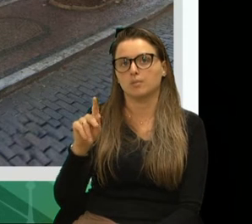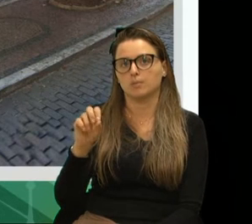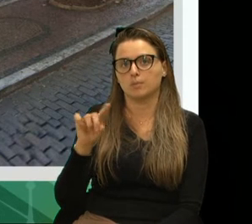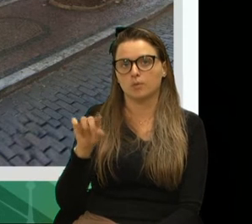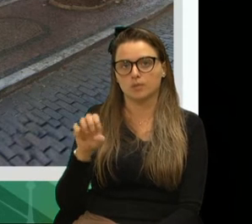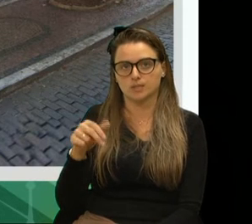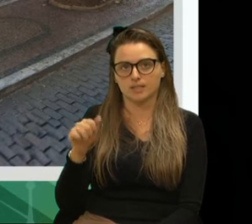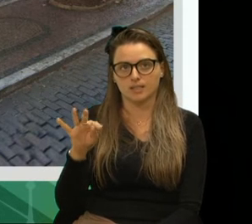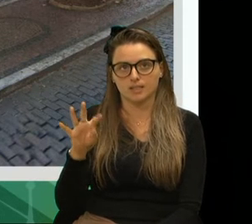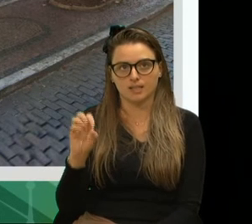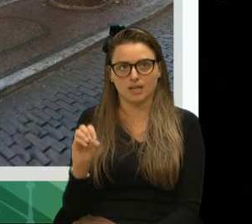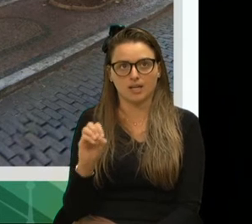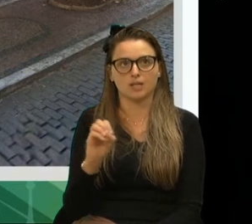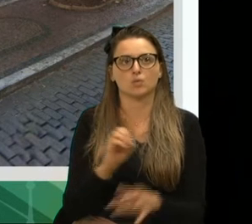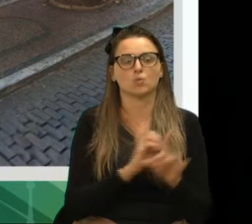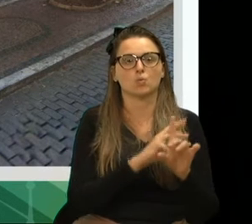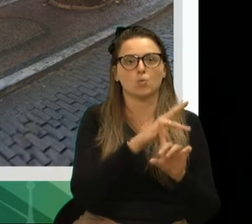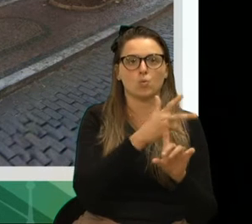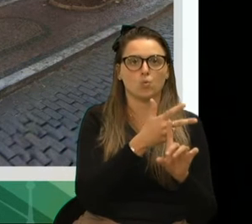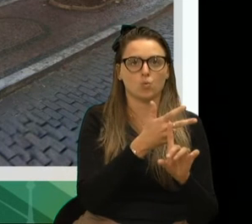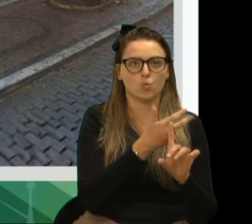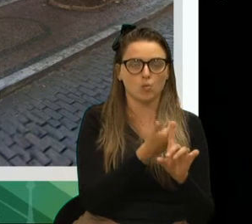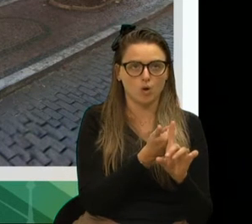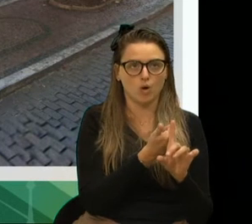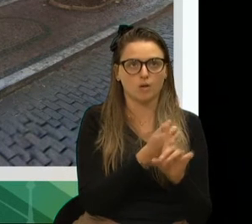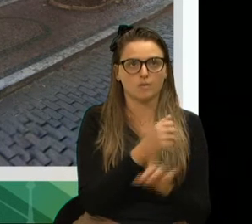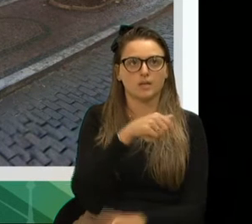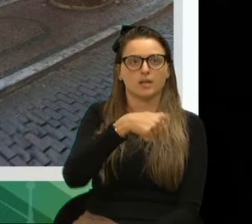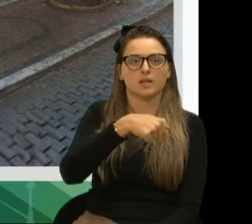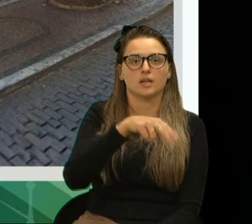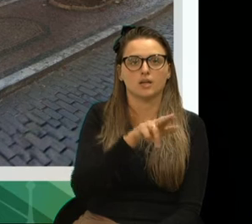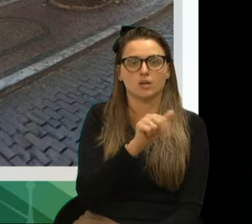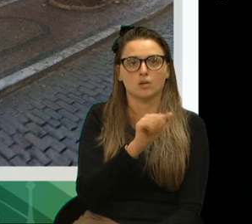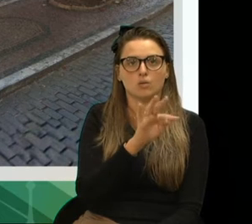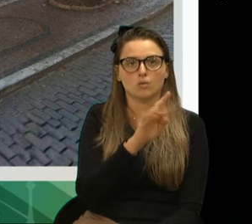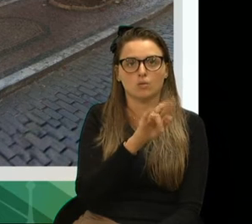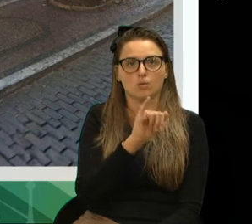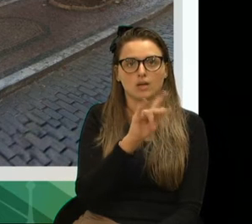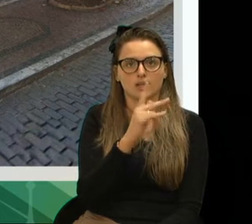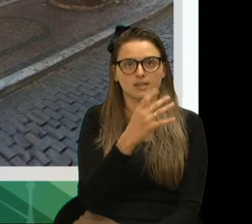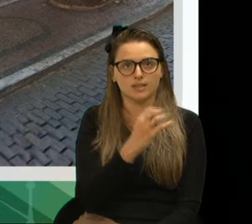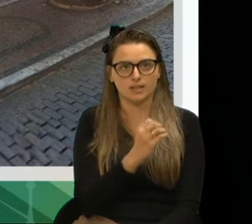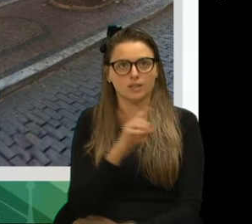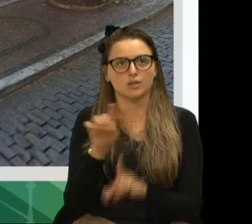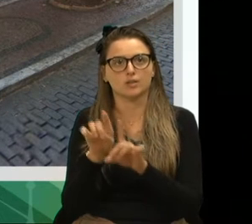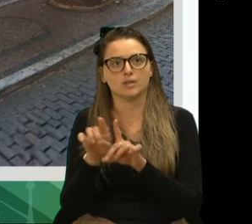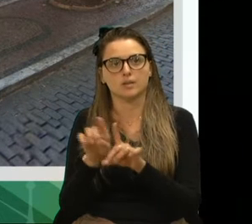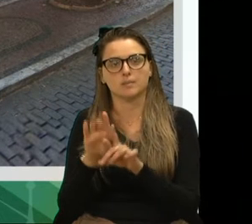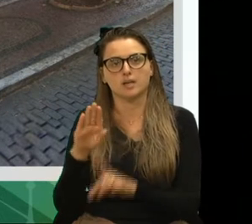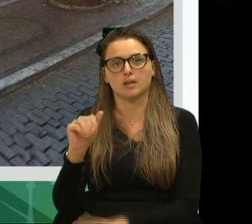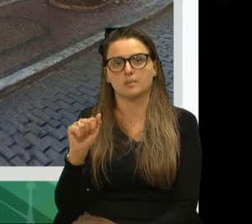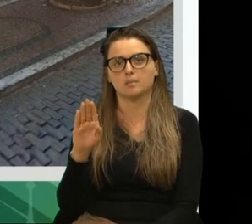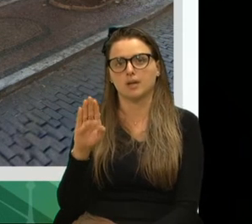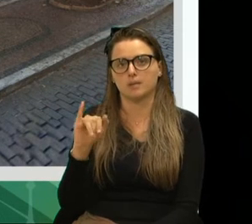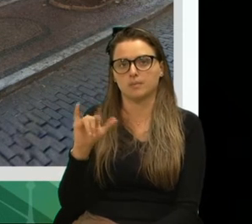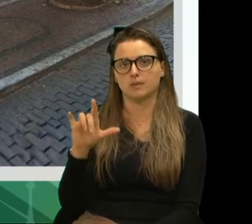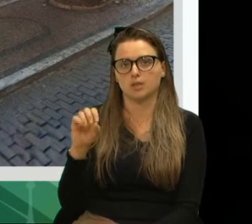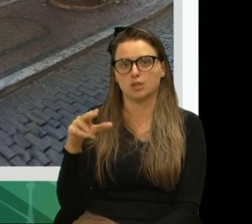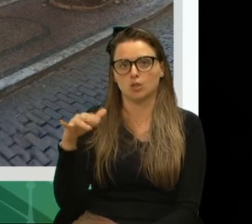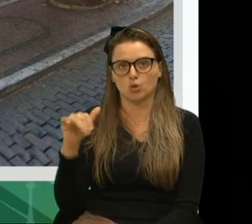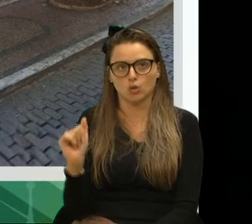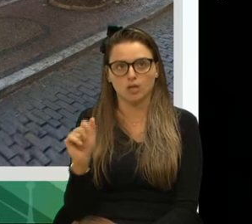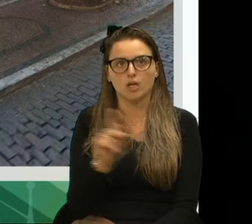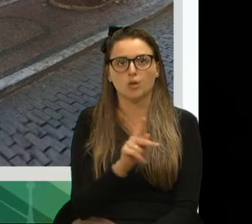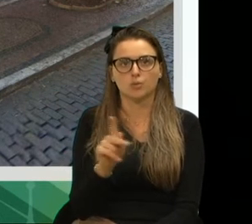com a obra O Quatrilho, mas também tem uma trilogia muito forte com a Cocanha e também a Babilônia, professor